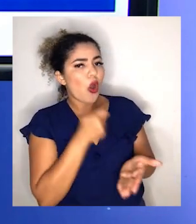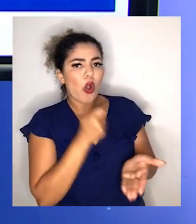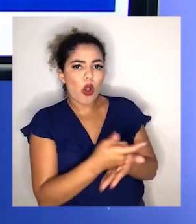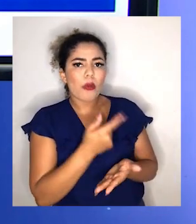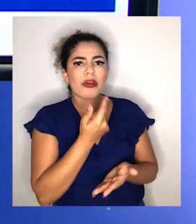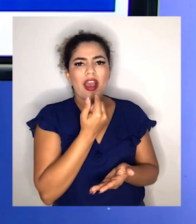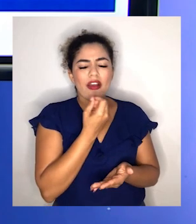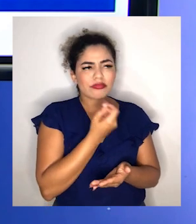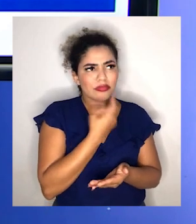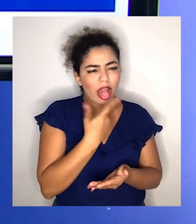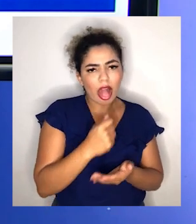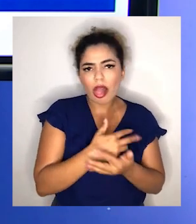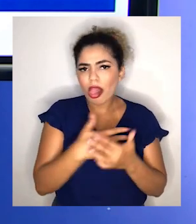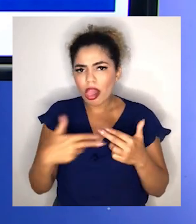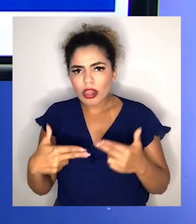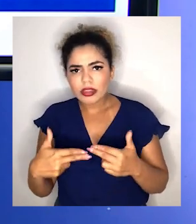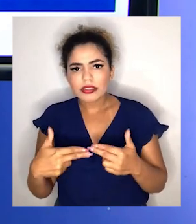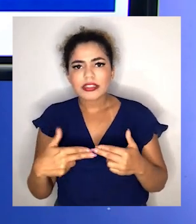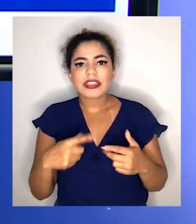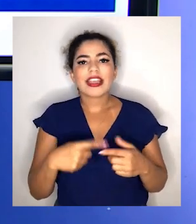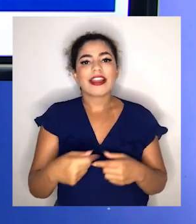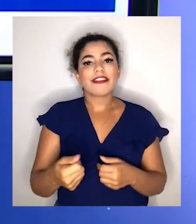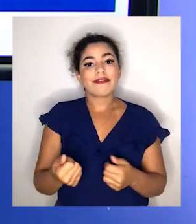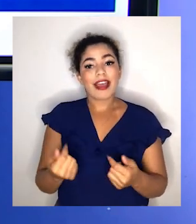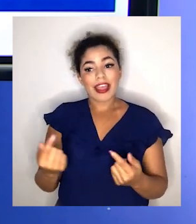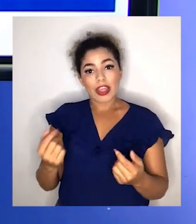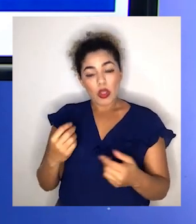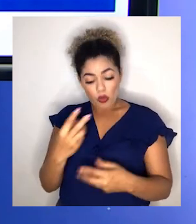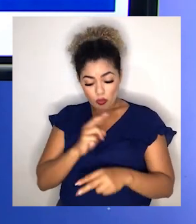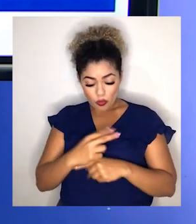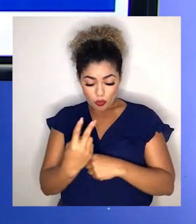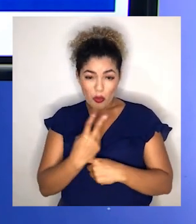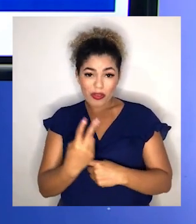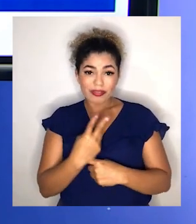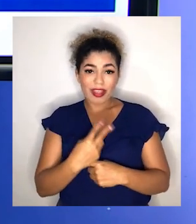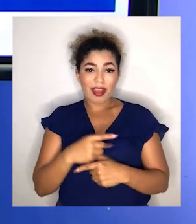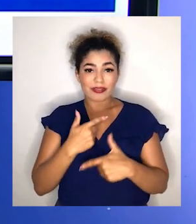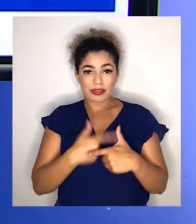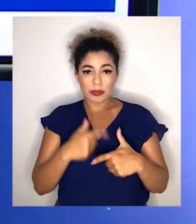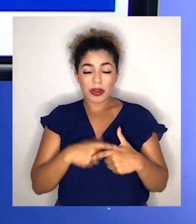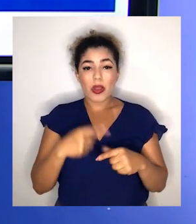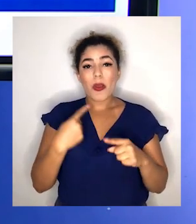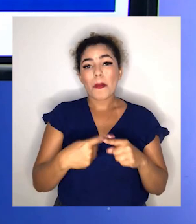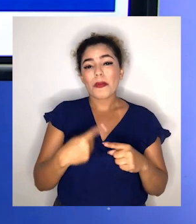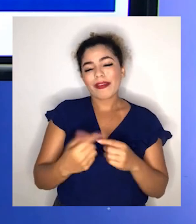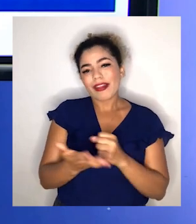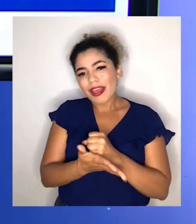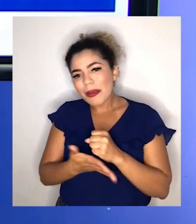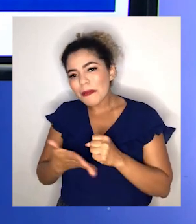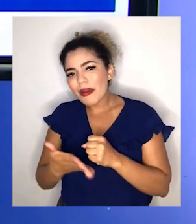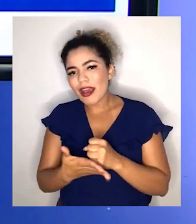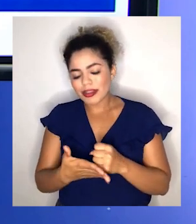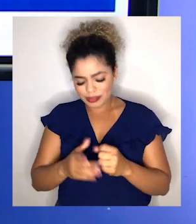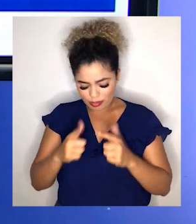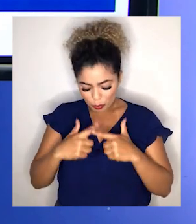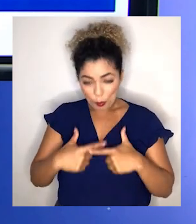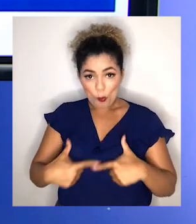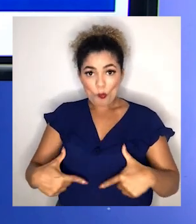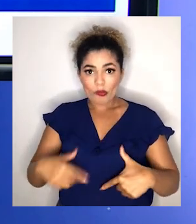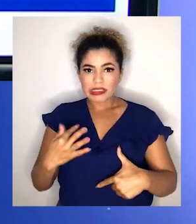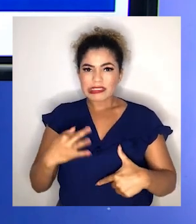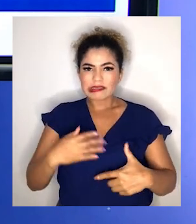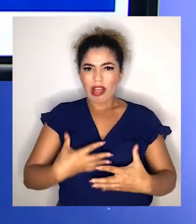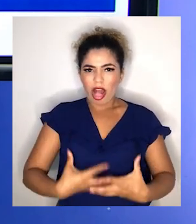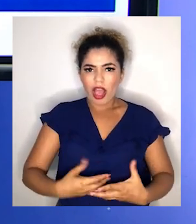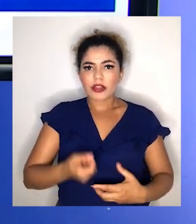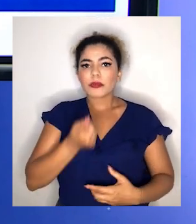passam um sal de fruta, algum antiácido para controlar essa acidez? Justamente porque ela é uma substância básica, então ela vai